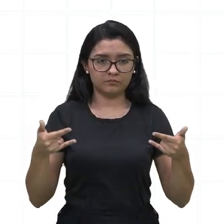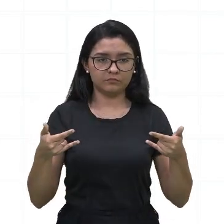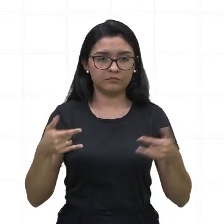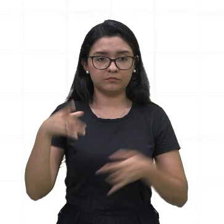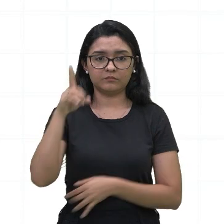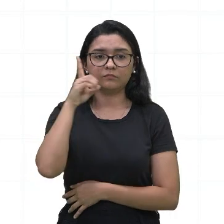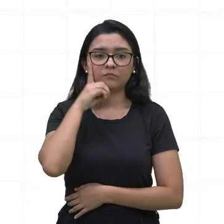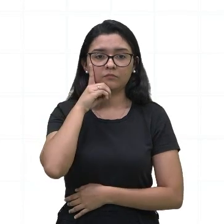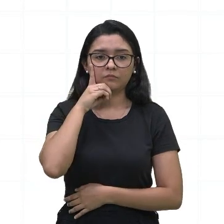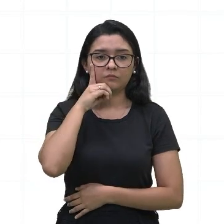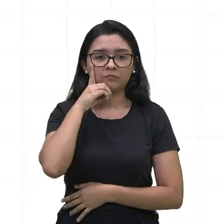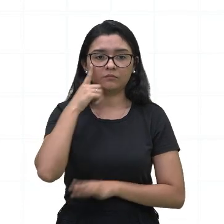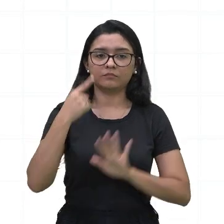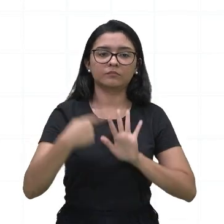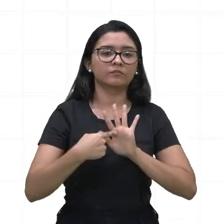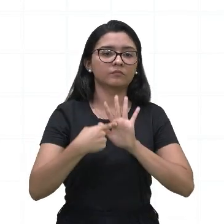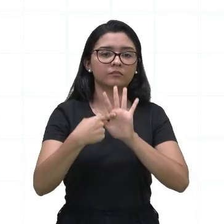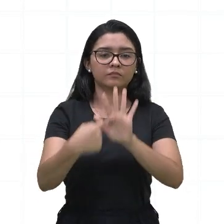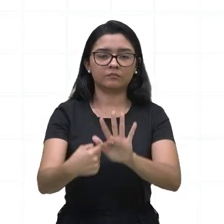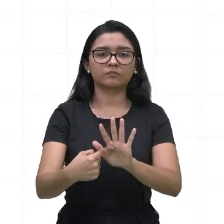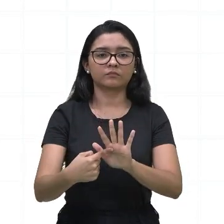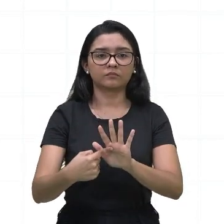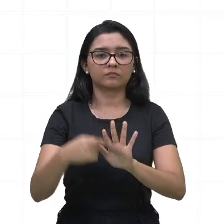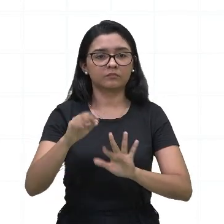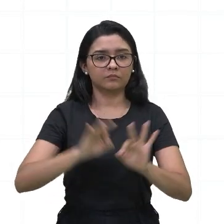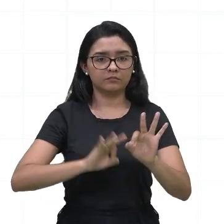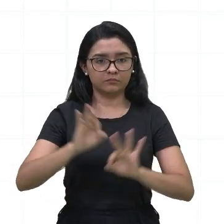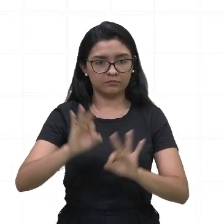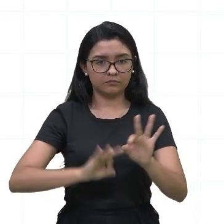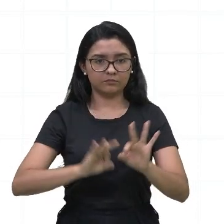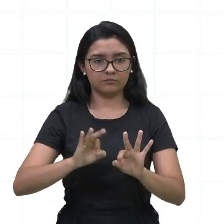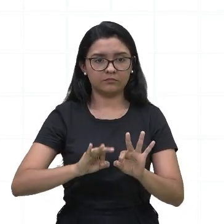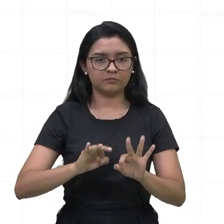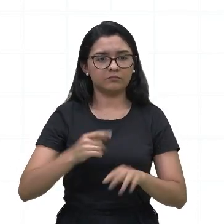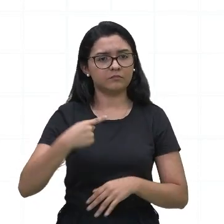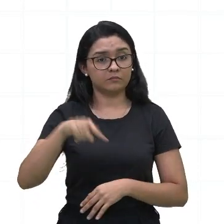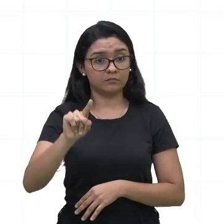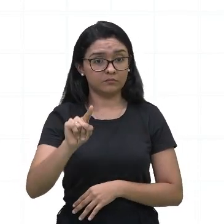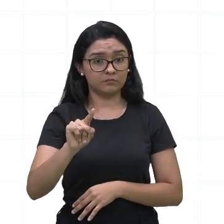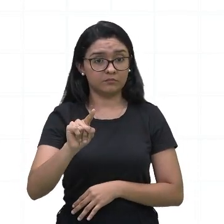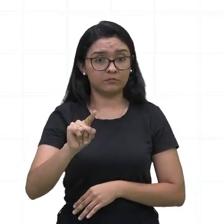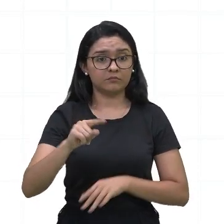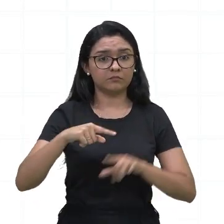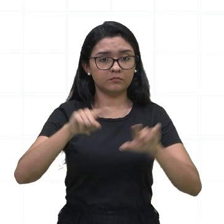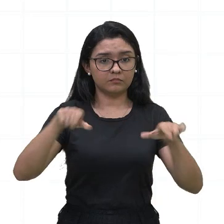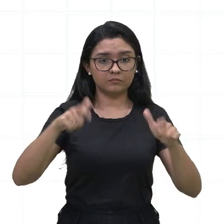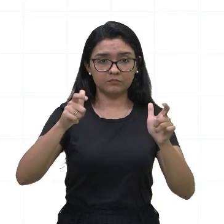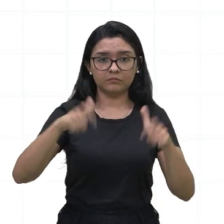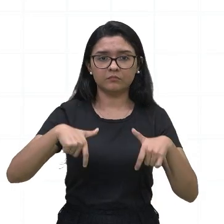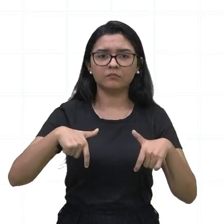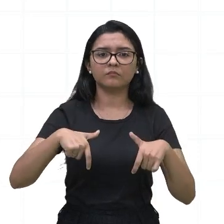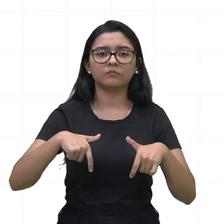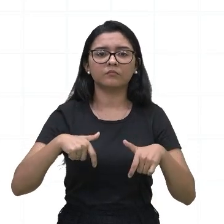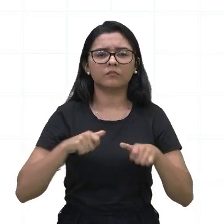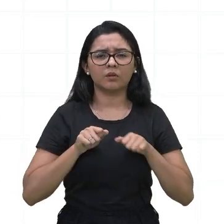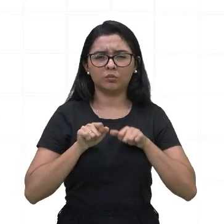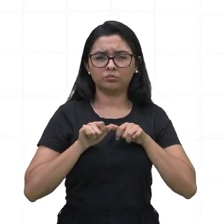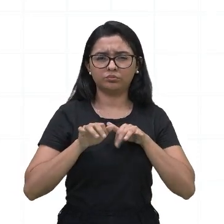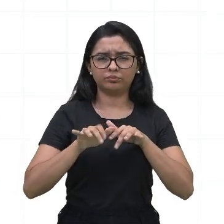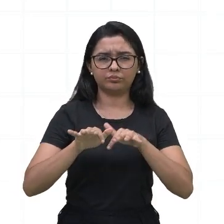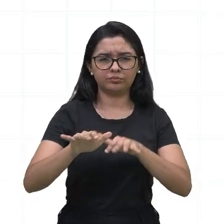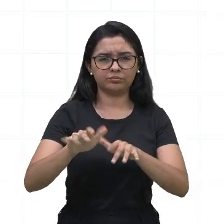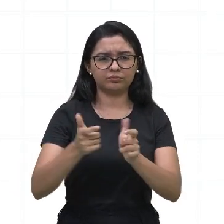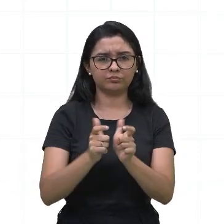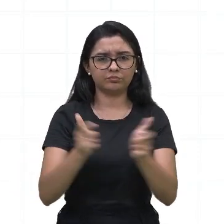ingresso, o dia, a preparação, a ida, o estádio, a multidão,